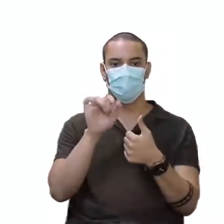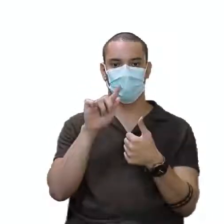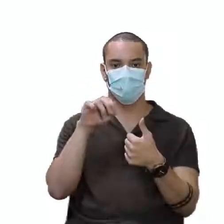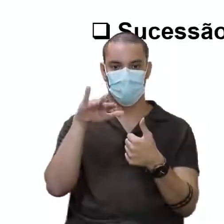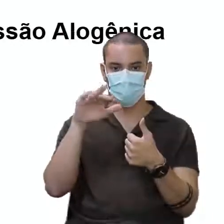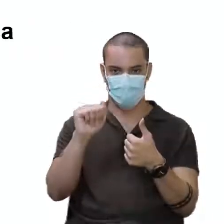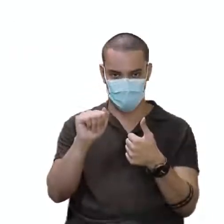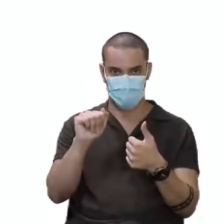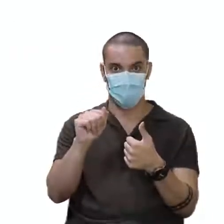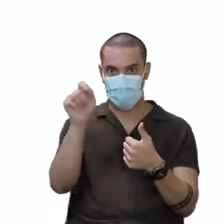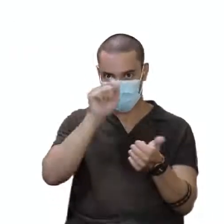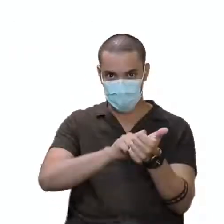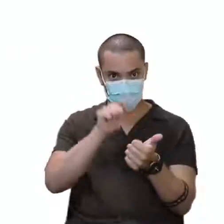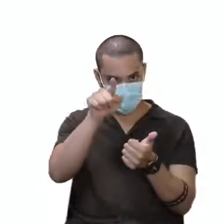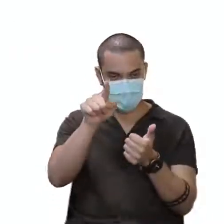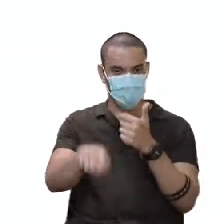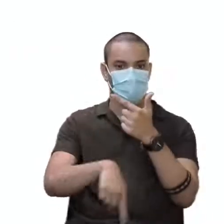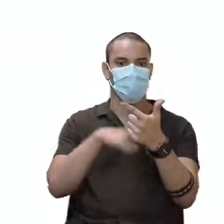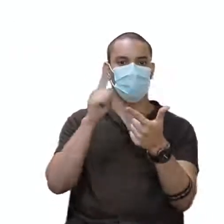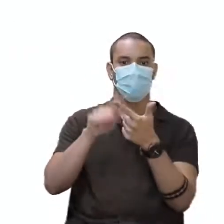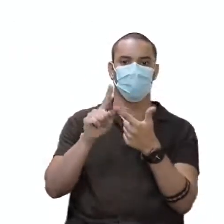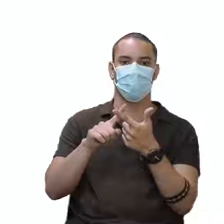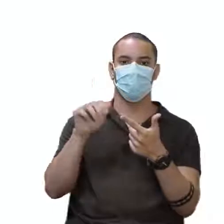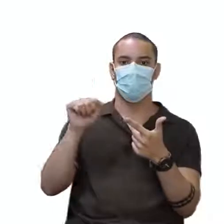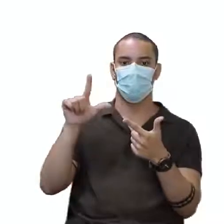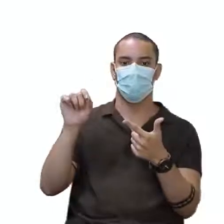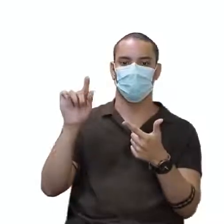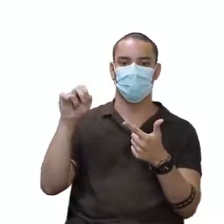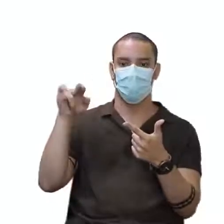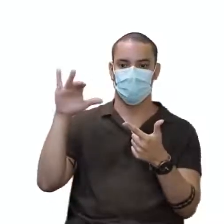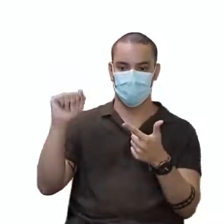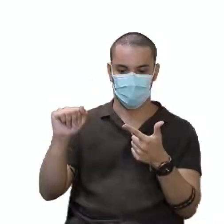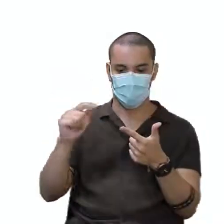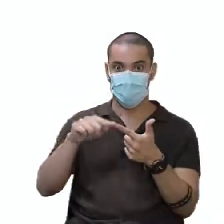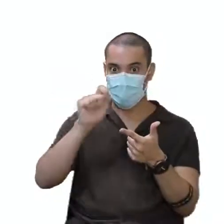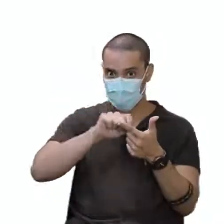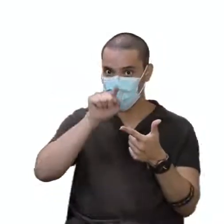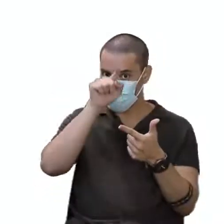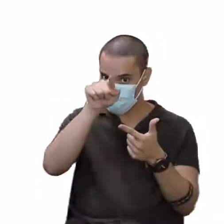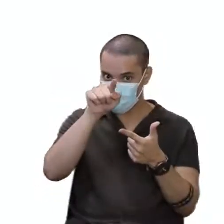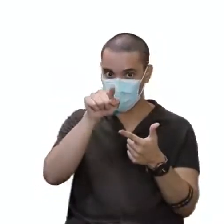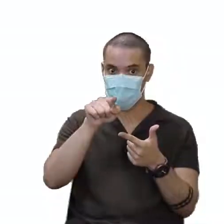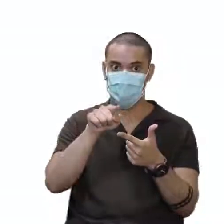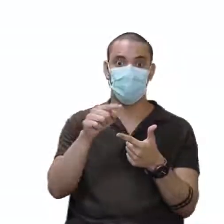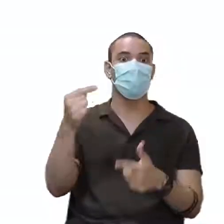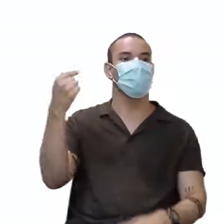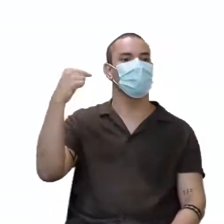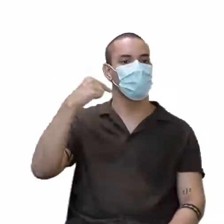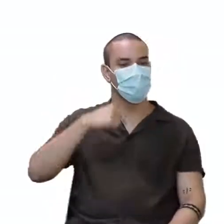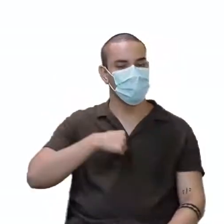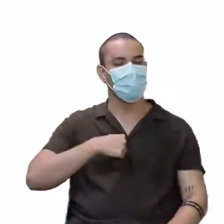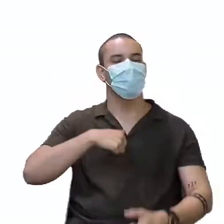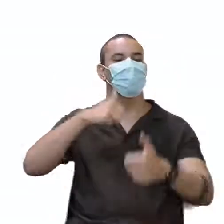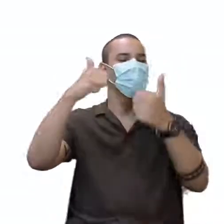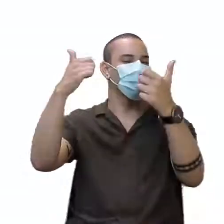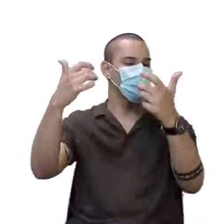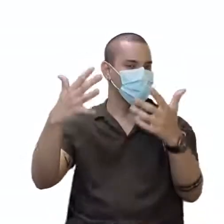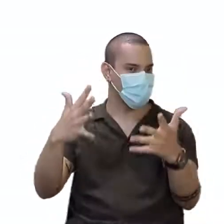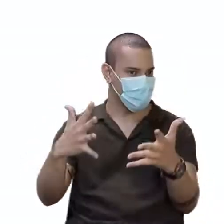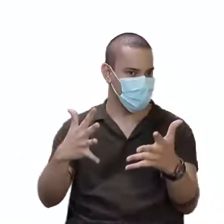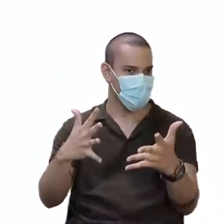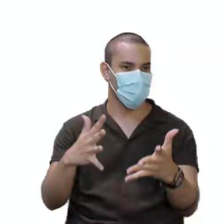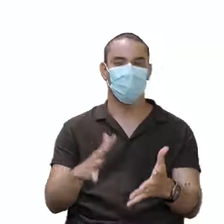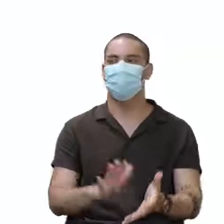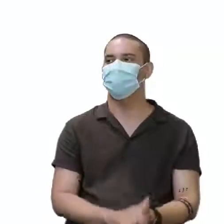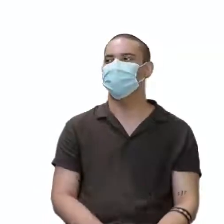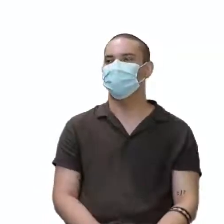Autogênica. E temos a sucessão halogênica. Aí lá vai a professora com as noias dela. Presta atenção.